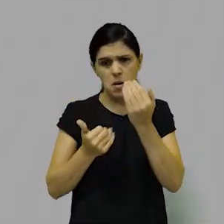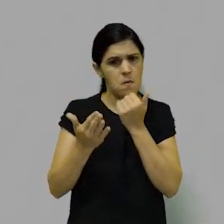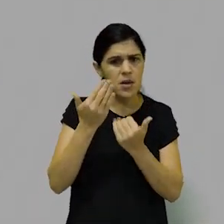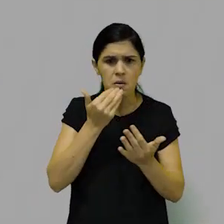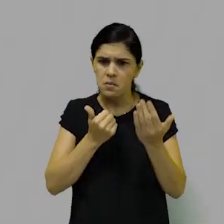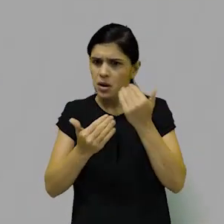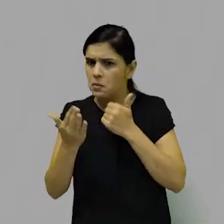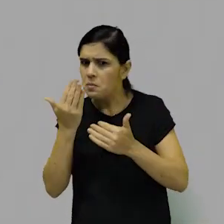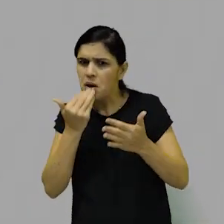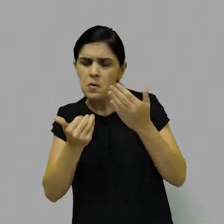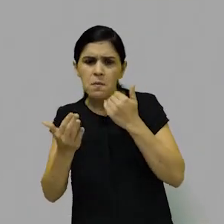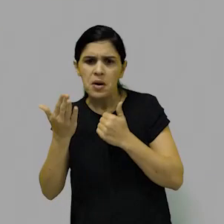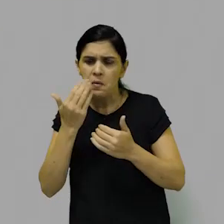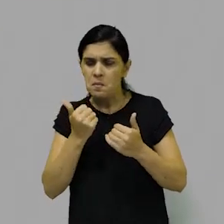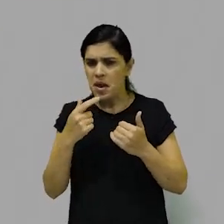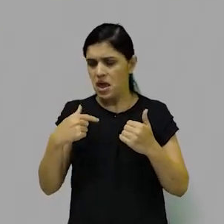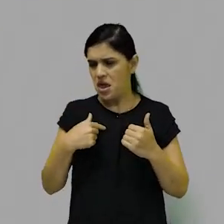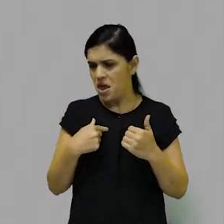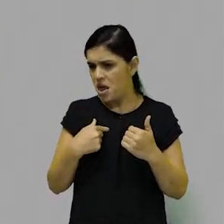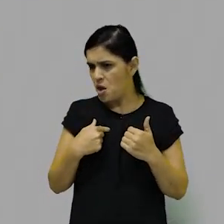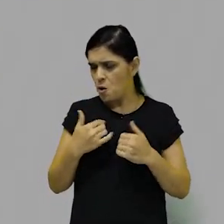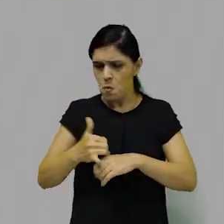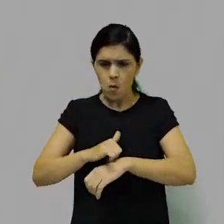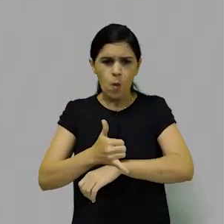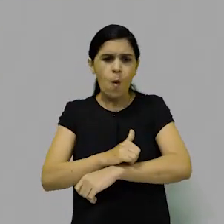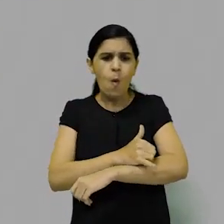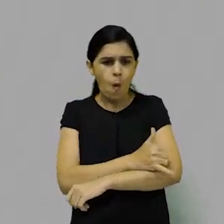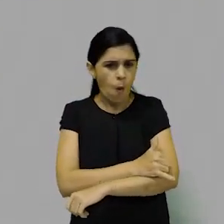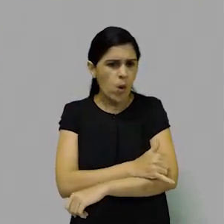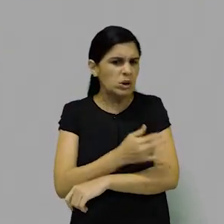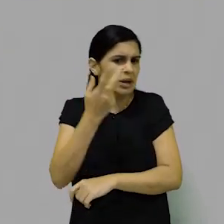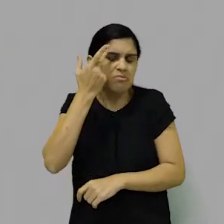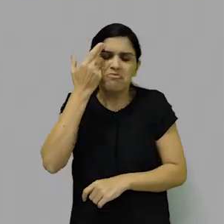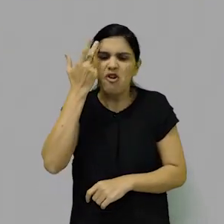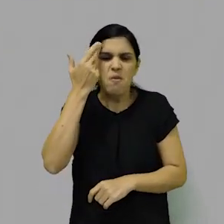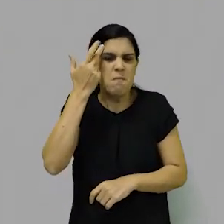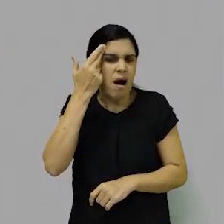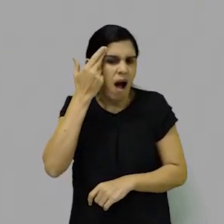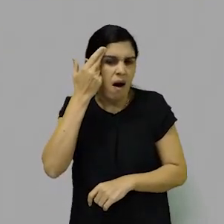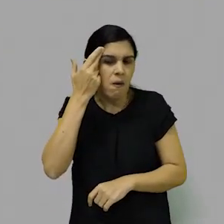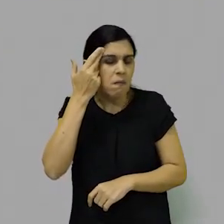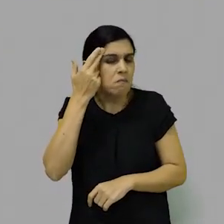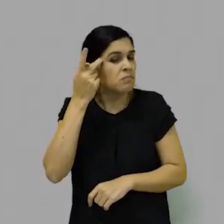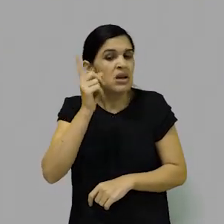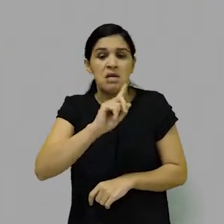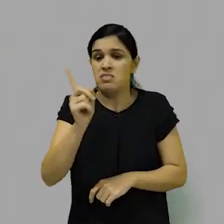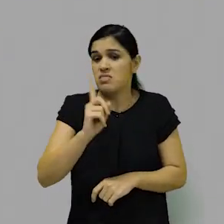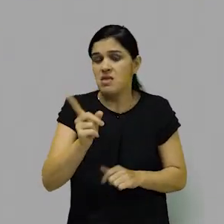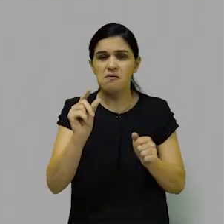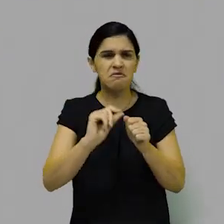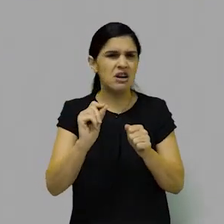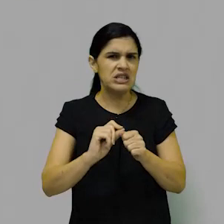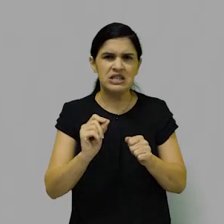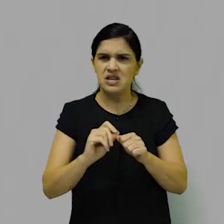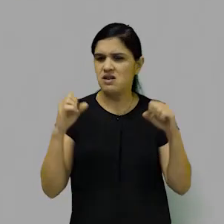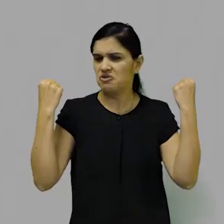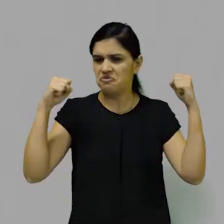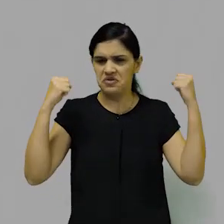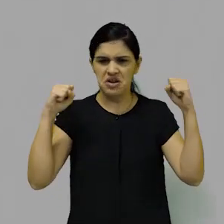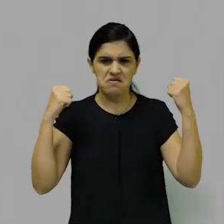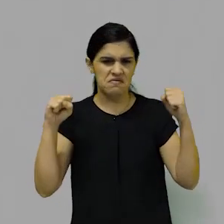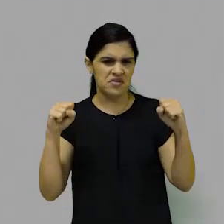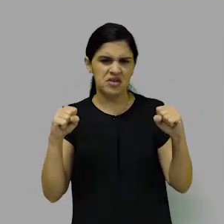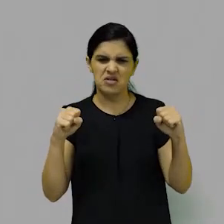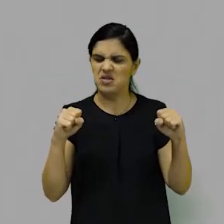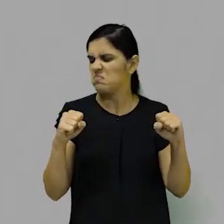professor? Eu me aceitei, eu estou gordinho, eu estou acima do peso. Porém, eu não posso deixar de praticar